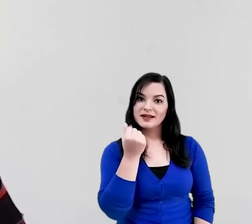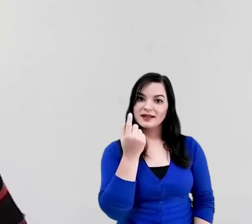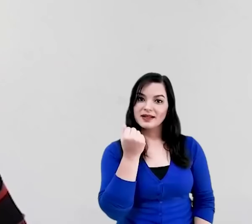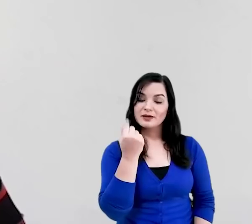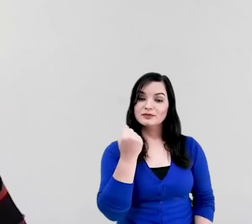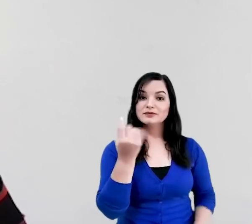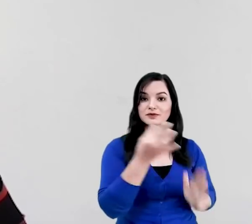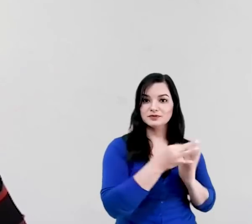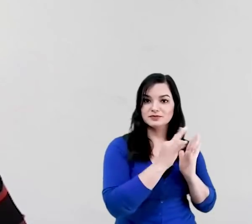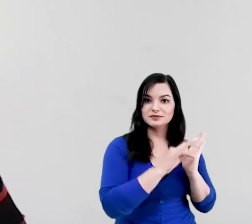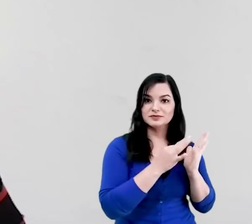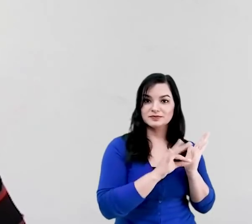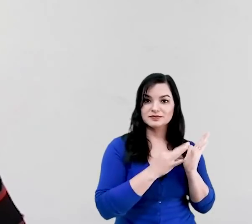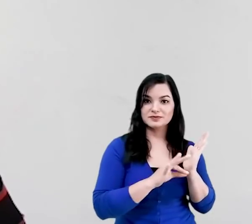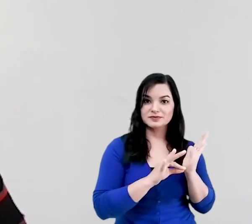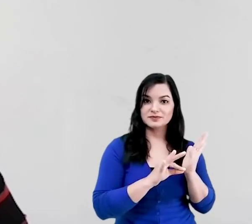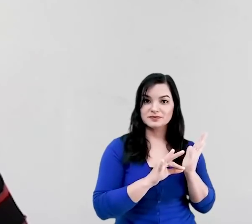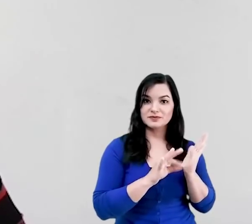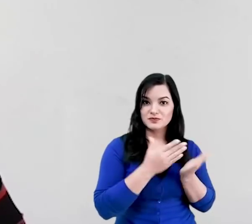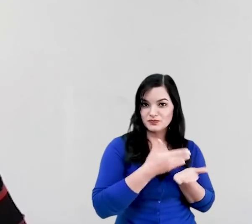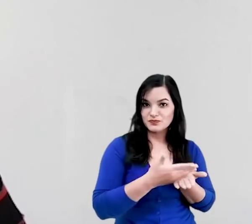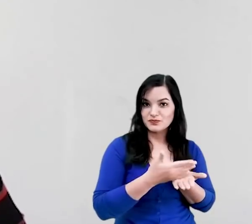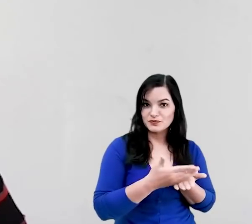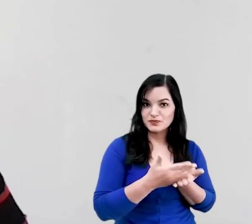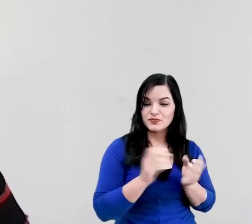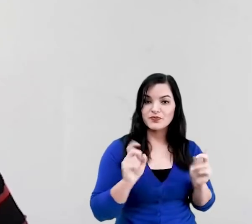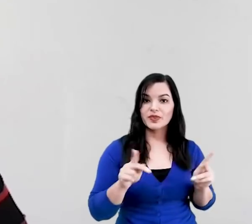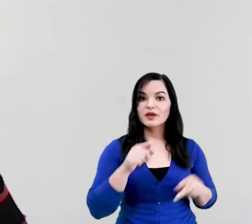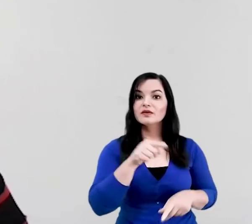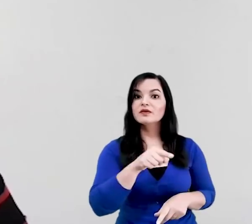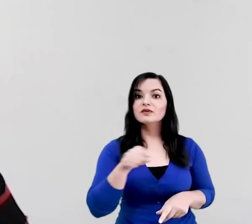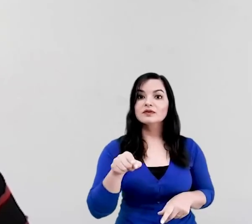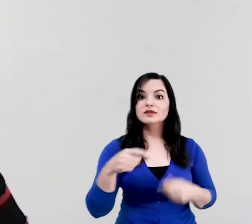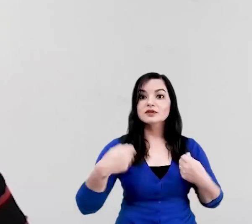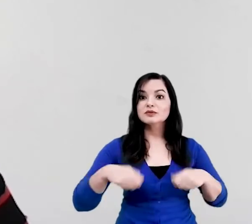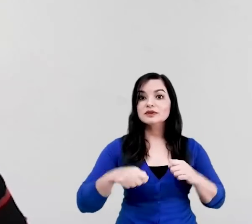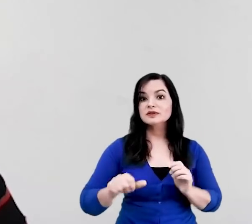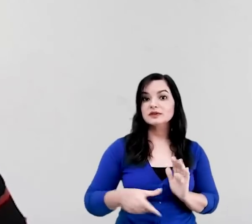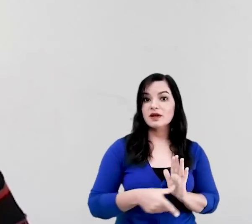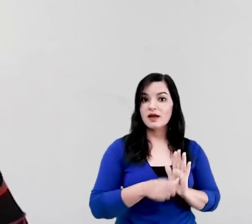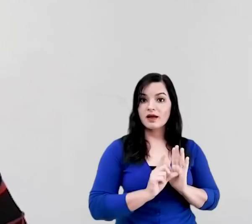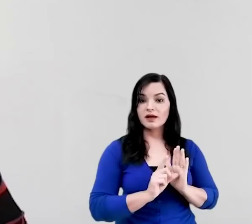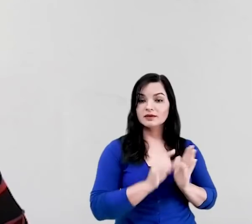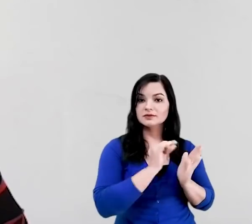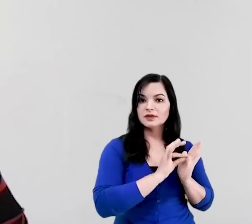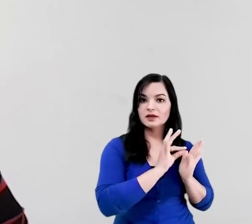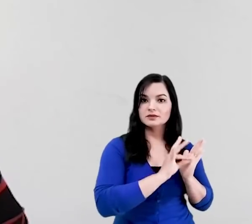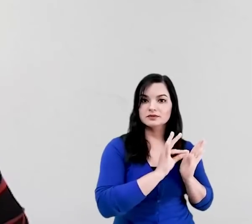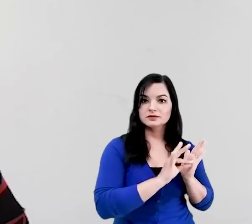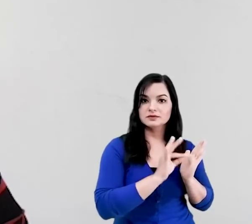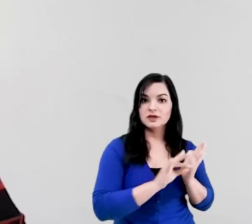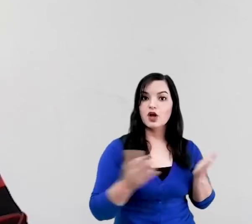informações iniciais. Então, você deve primeiro anotar no seu caderno a